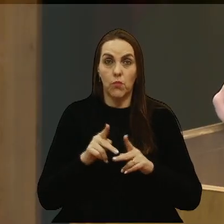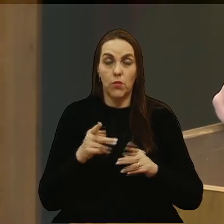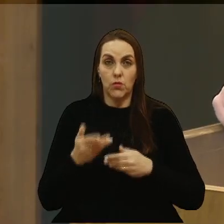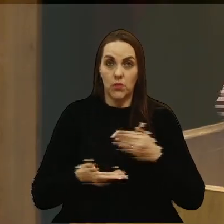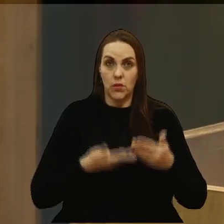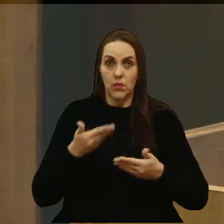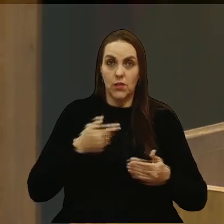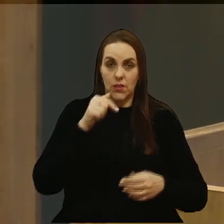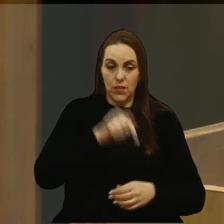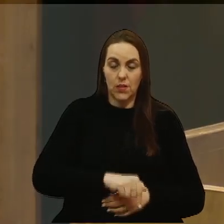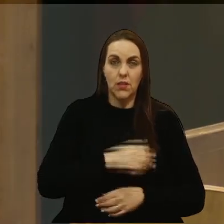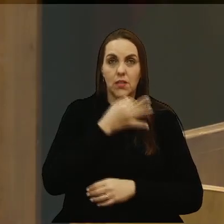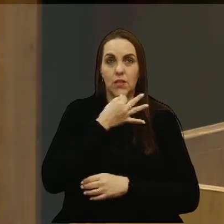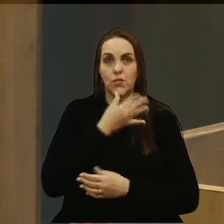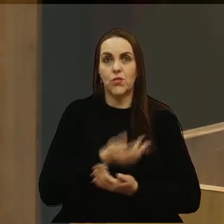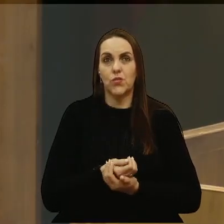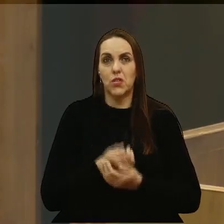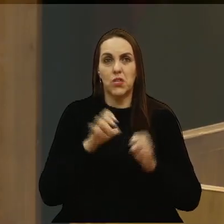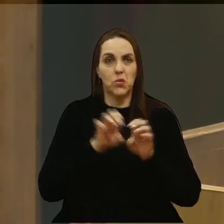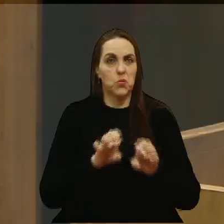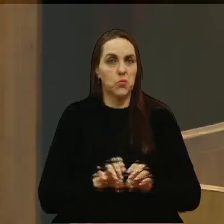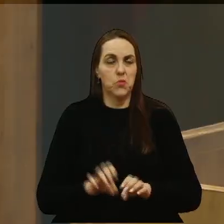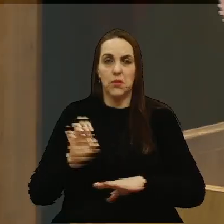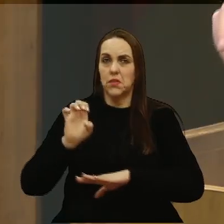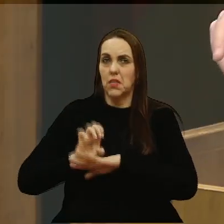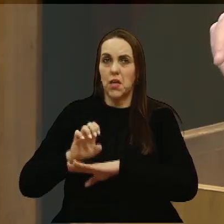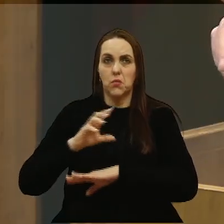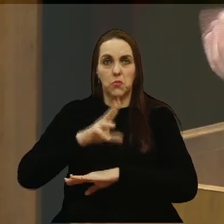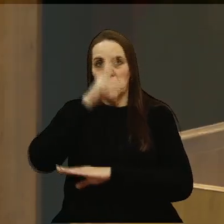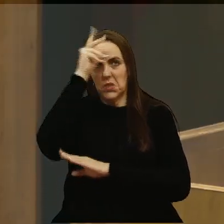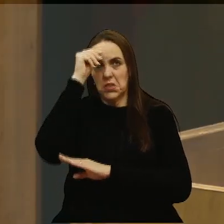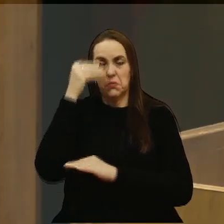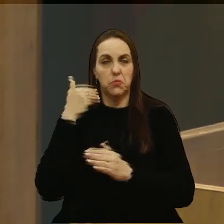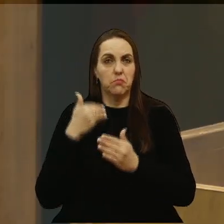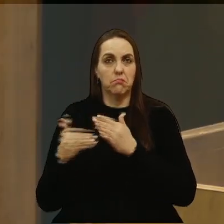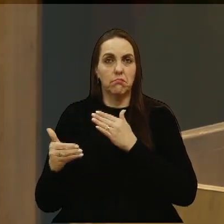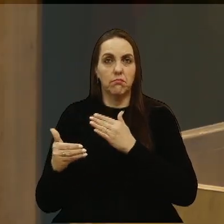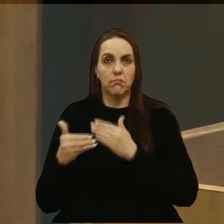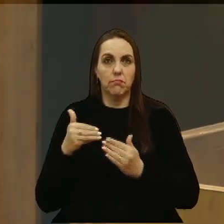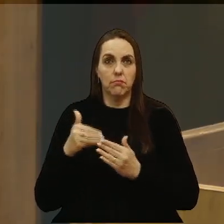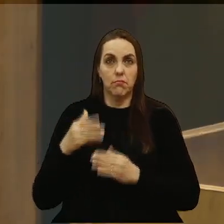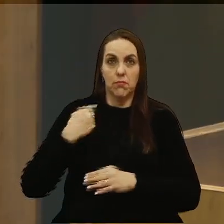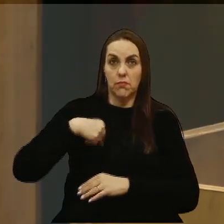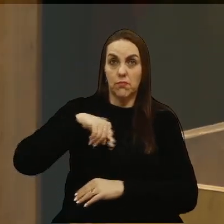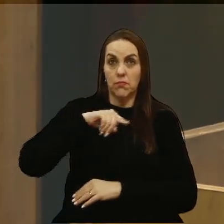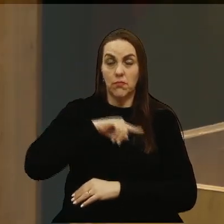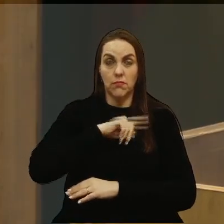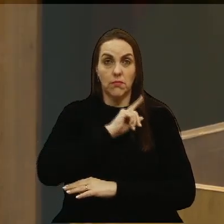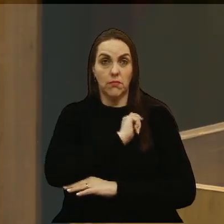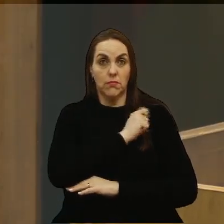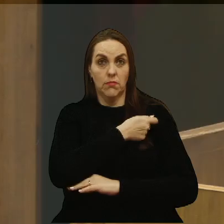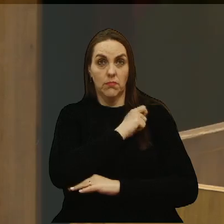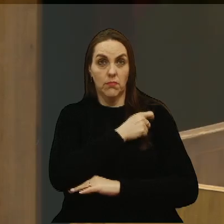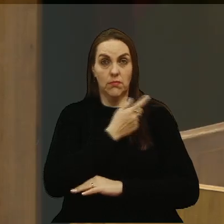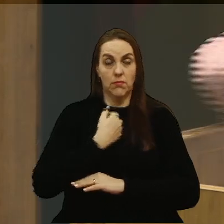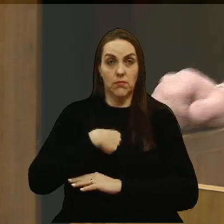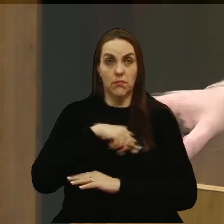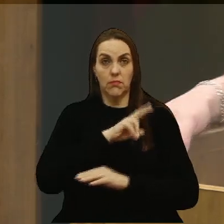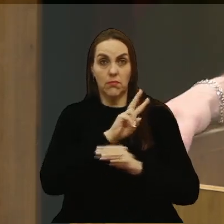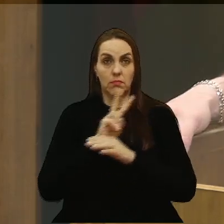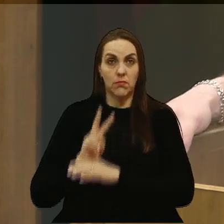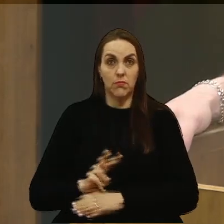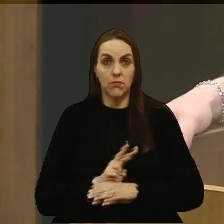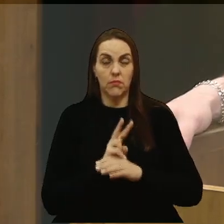atendido. Não interessa se é estrutura estadual, se é municipal, não interessa. Cabe a nós, porque nós zelamos pelo bem da